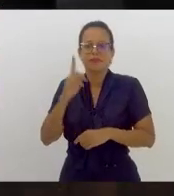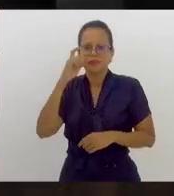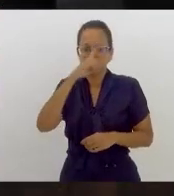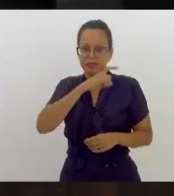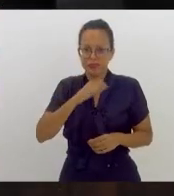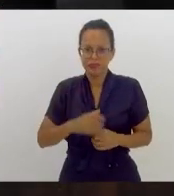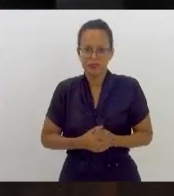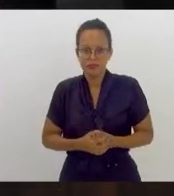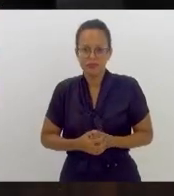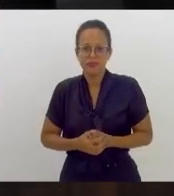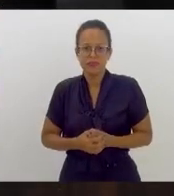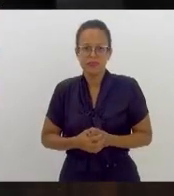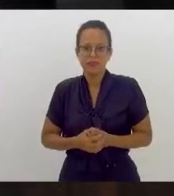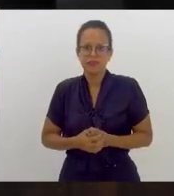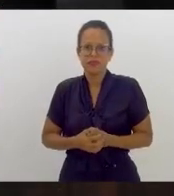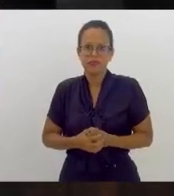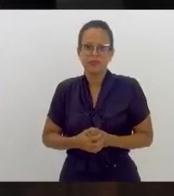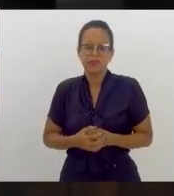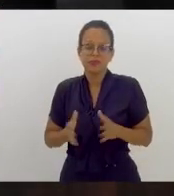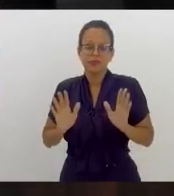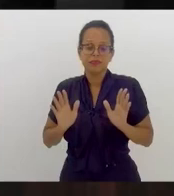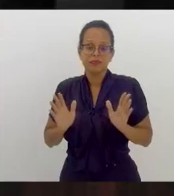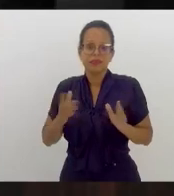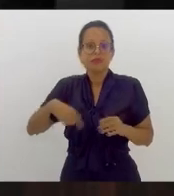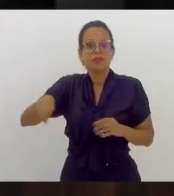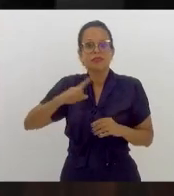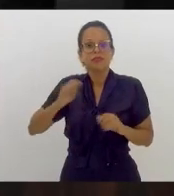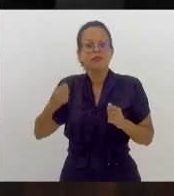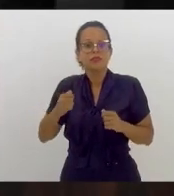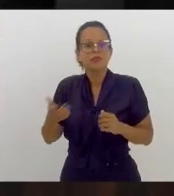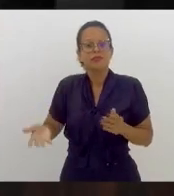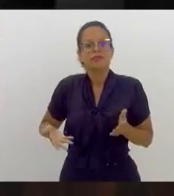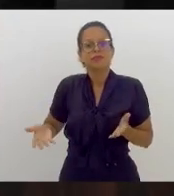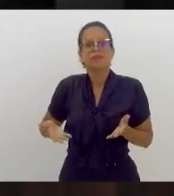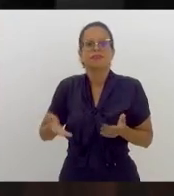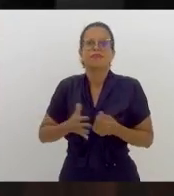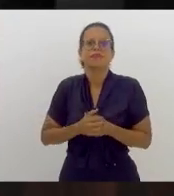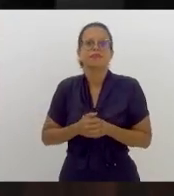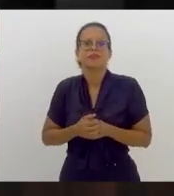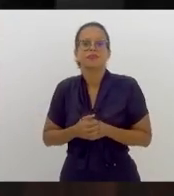E a gente precisa acelerar